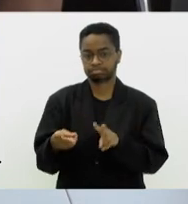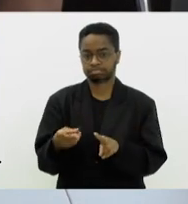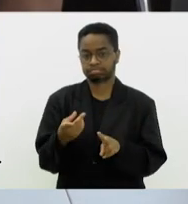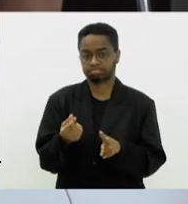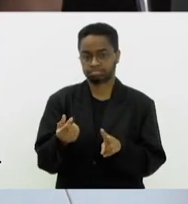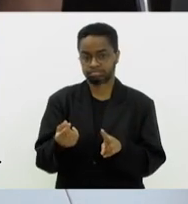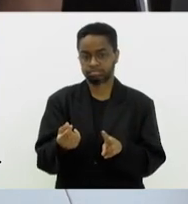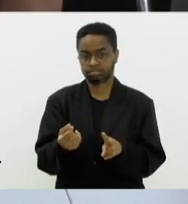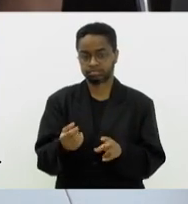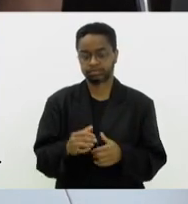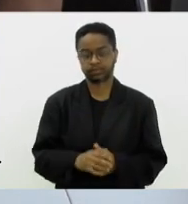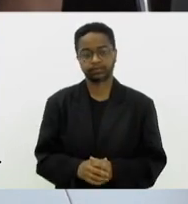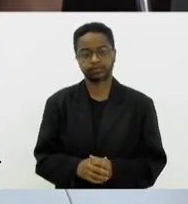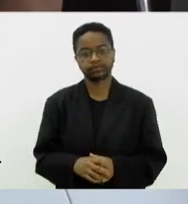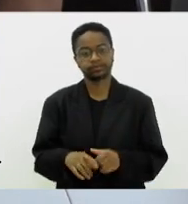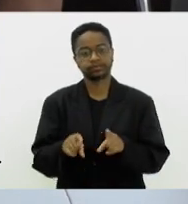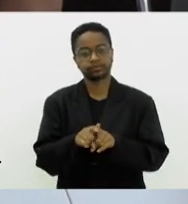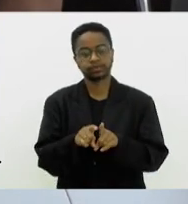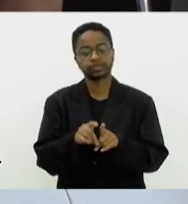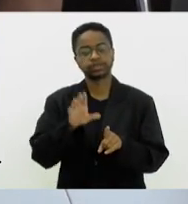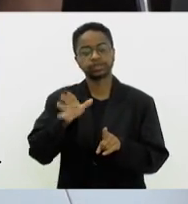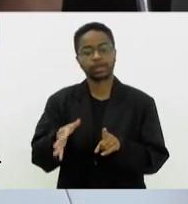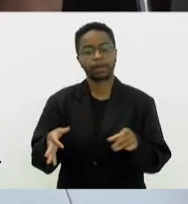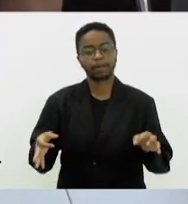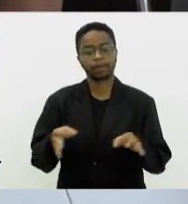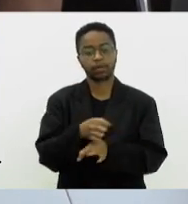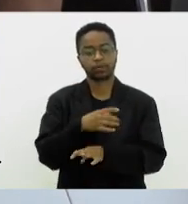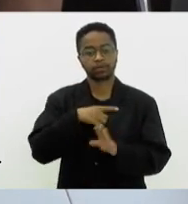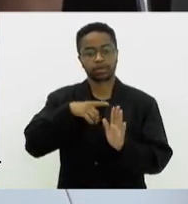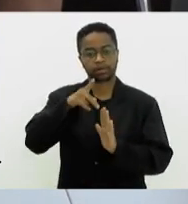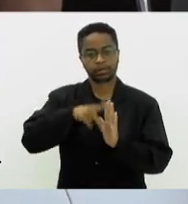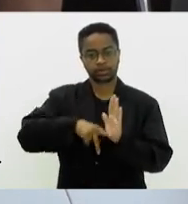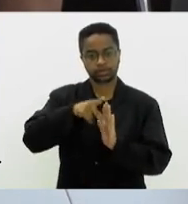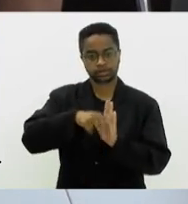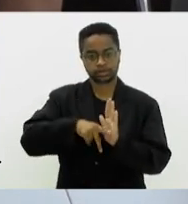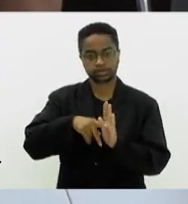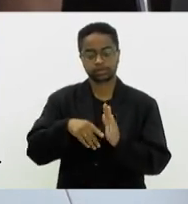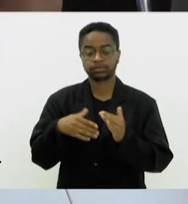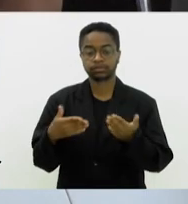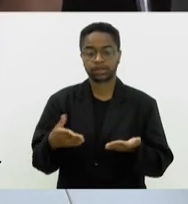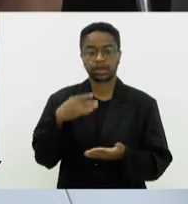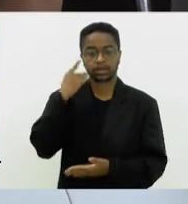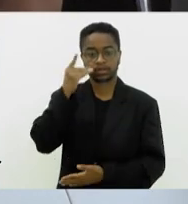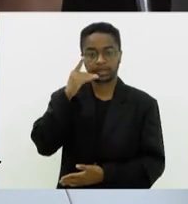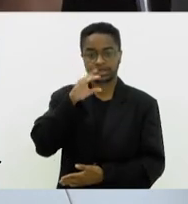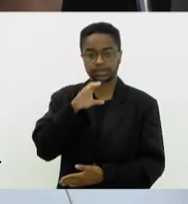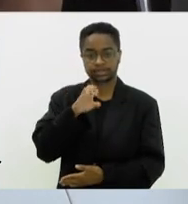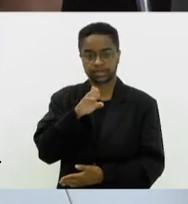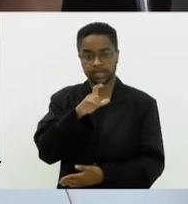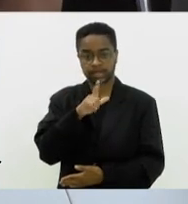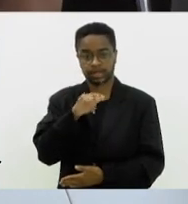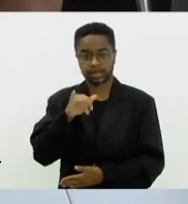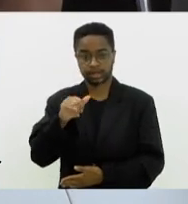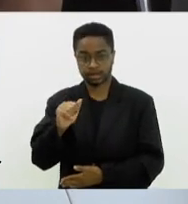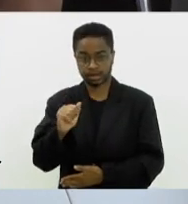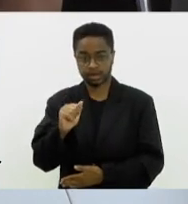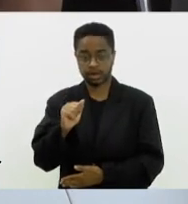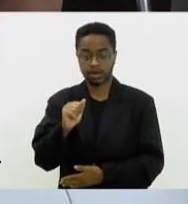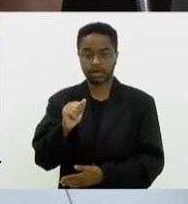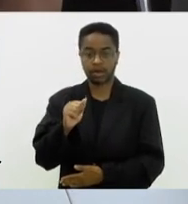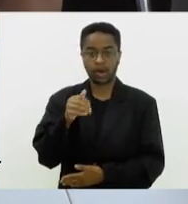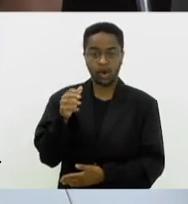né, e que eles estavam prontinhos com um projeto. Deputada Célia Jordão ouve isso